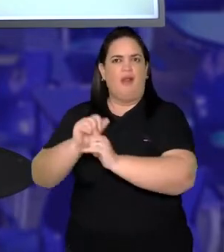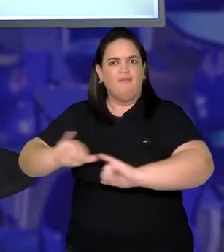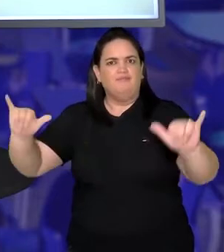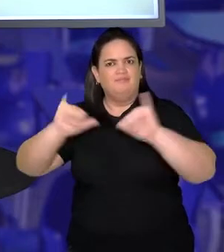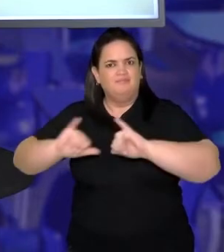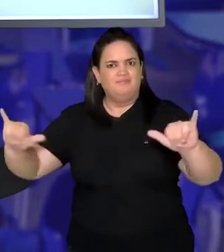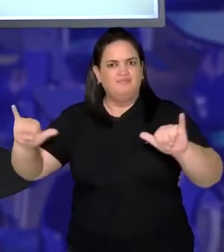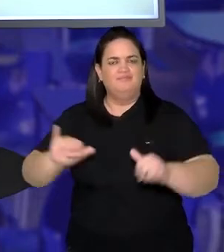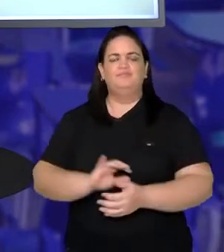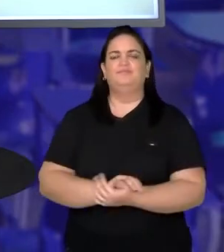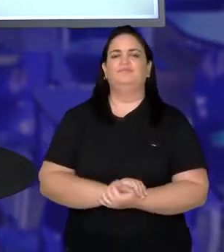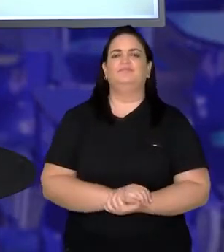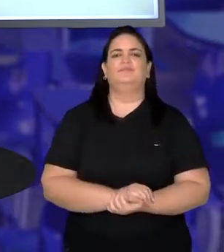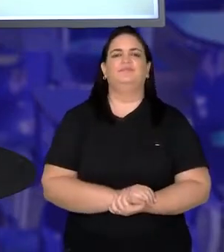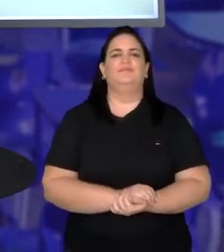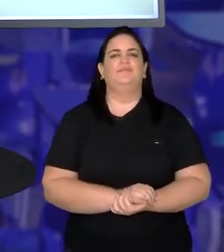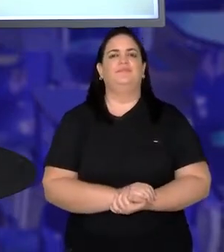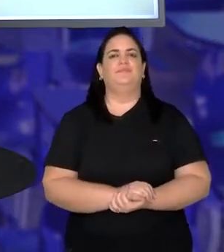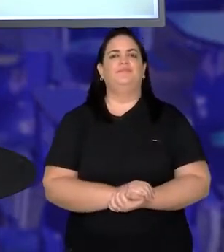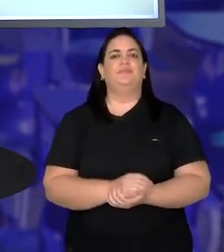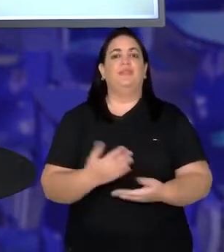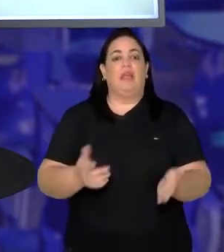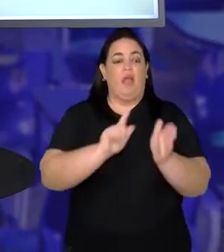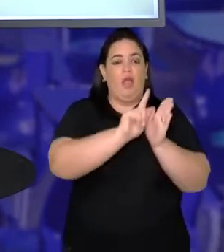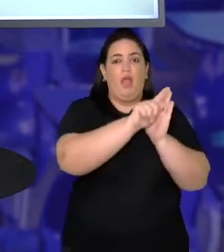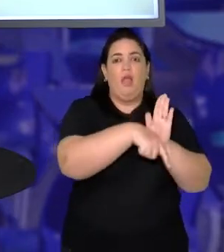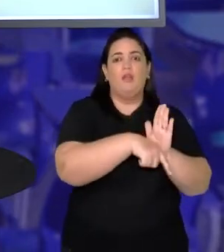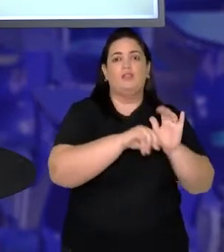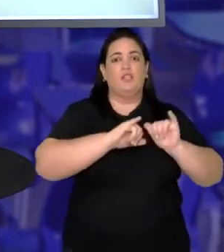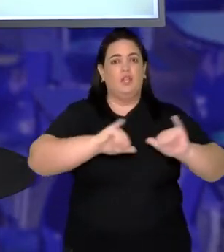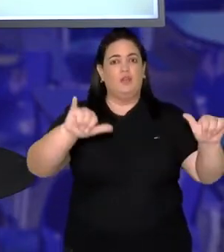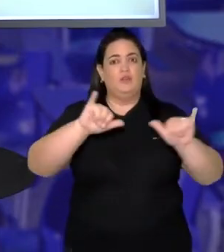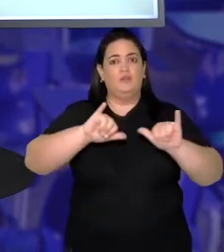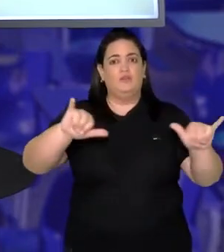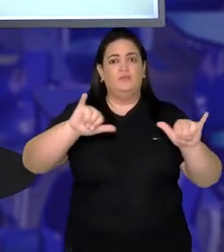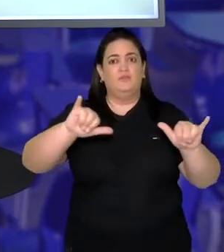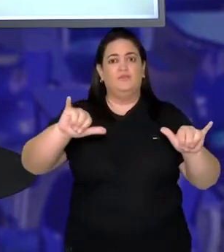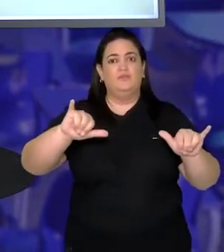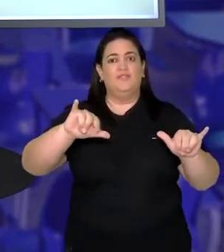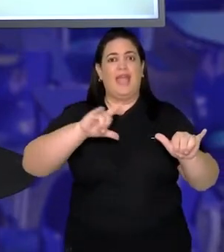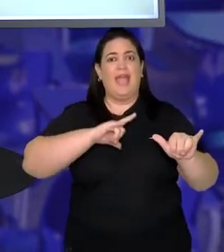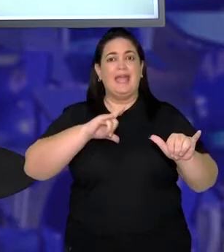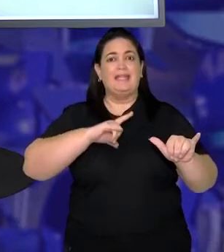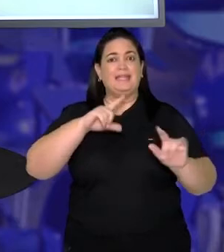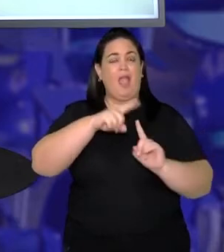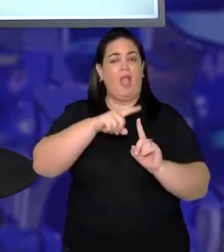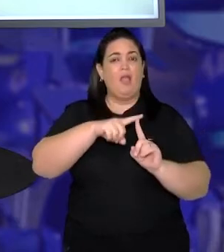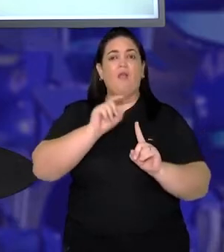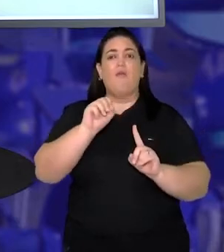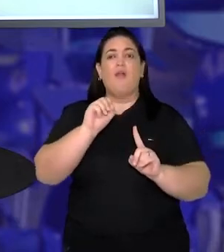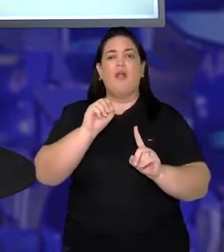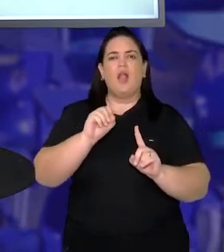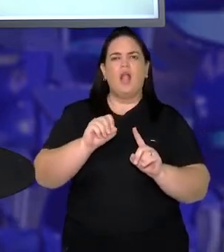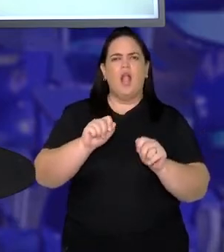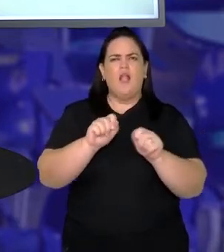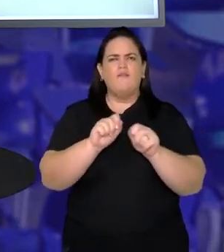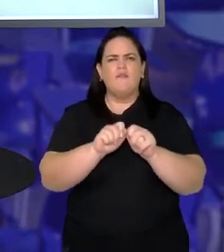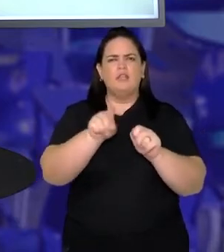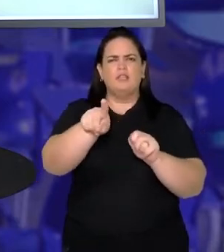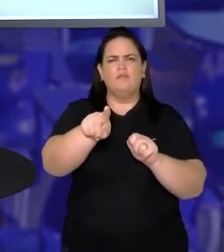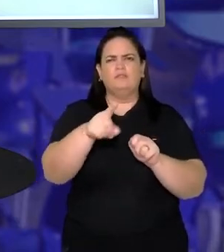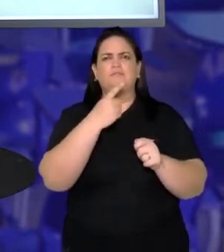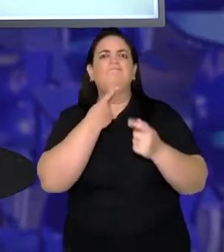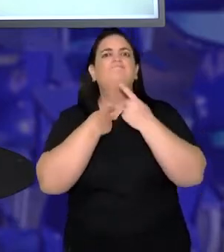compre, divulgue, certo? Então, esse gênero, ele trabalha muito mais com o estímulo ao